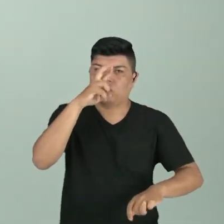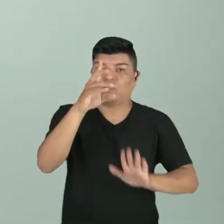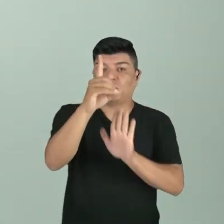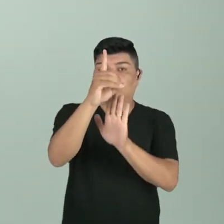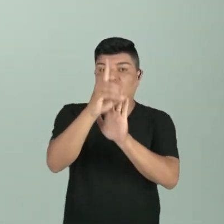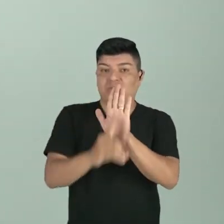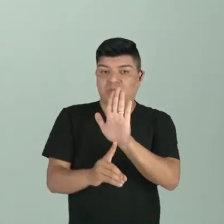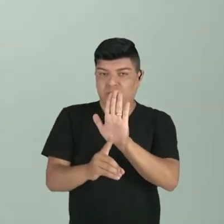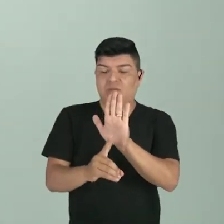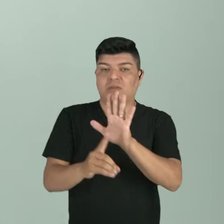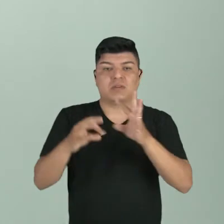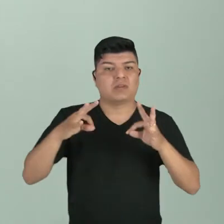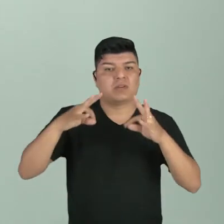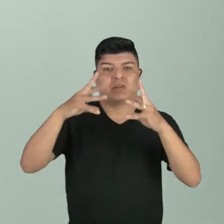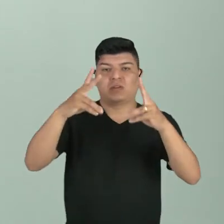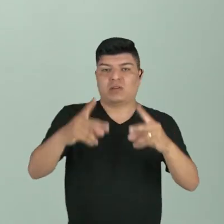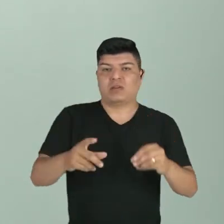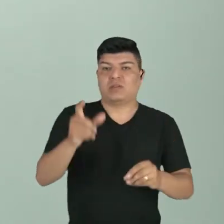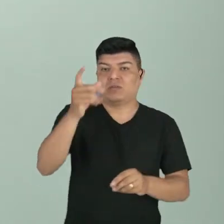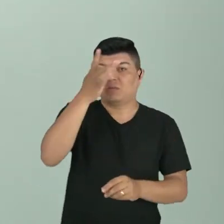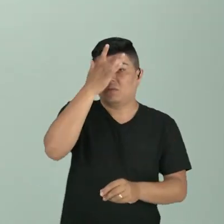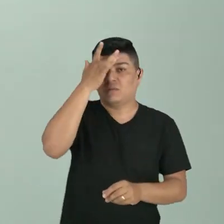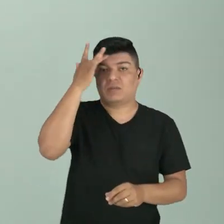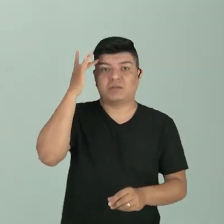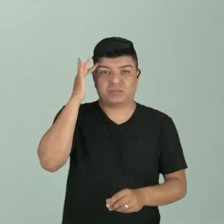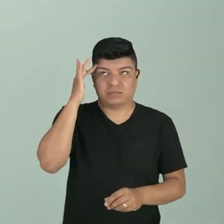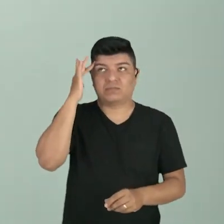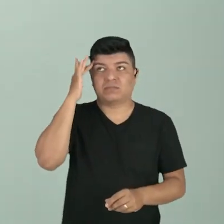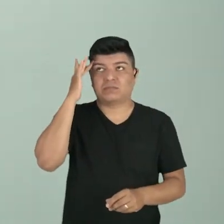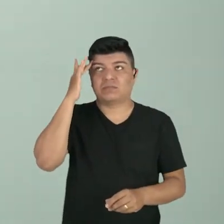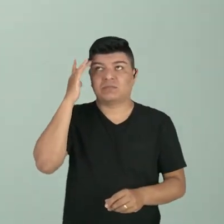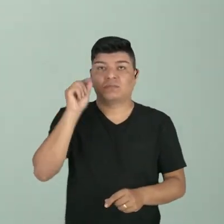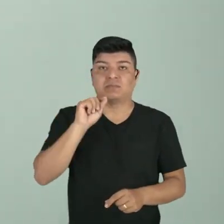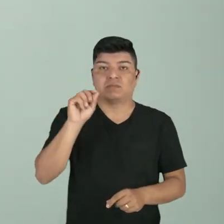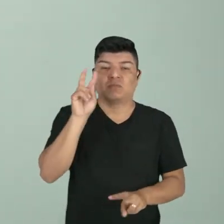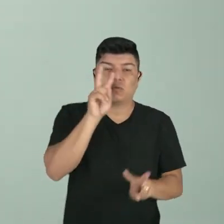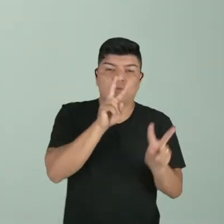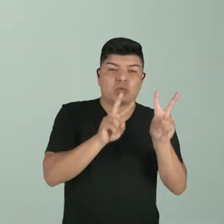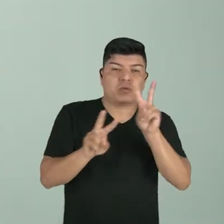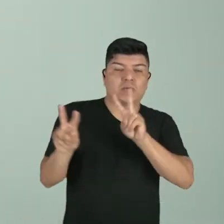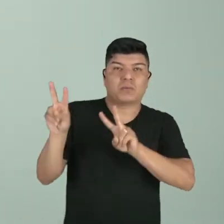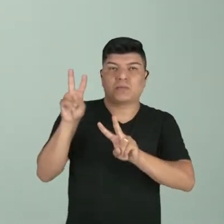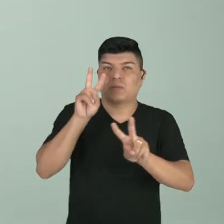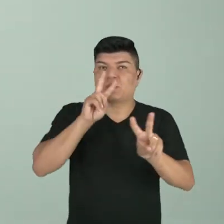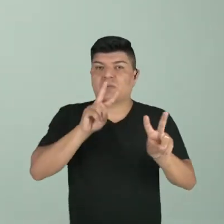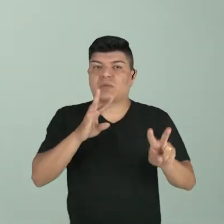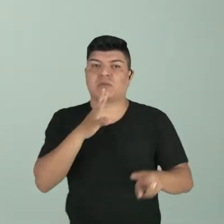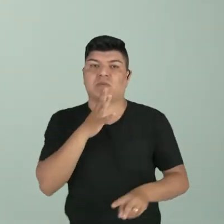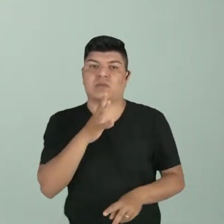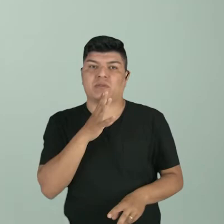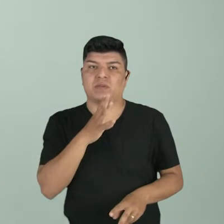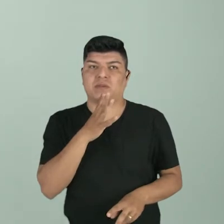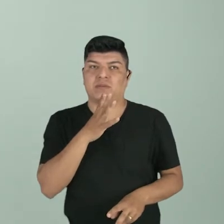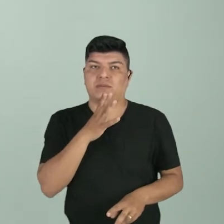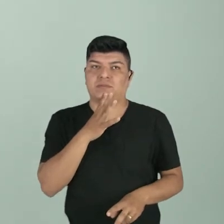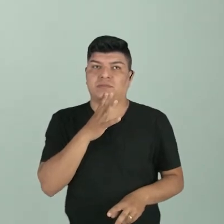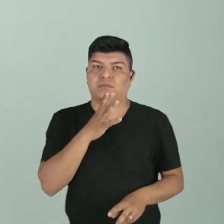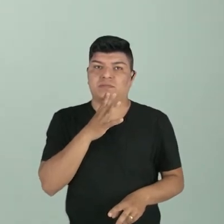direitos e deveres a todos os indivíduos, que passaram a ser visualizados e reconhecidos